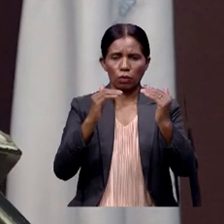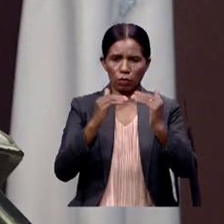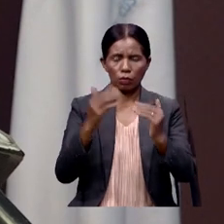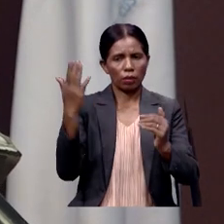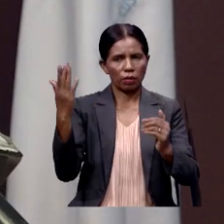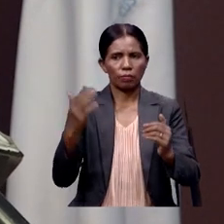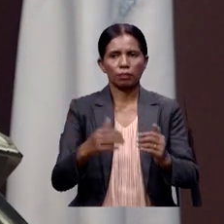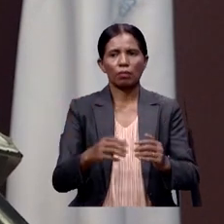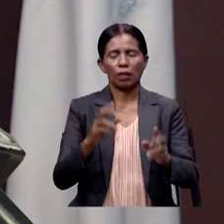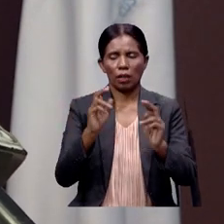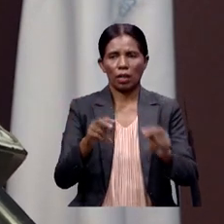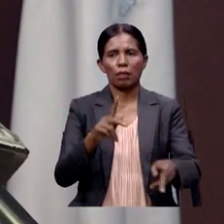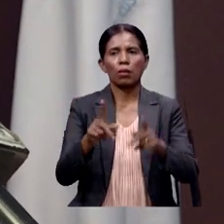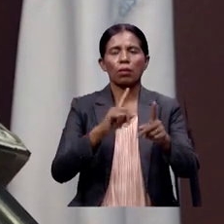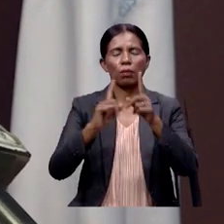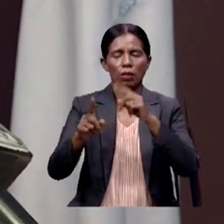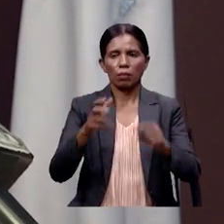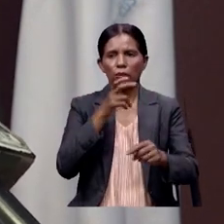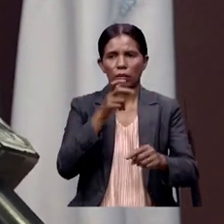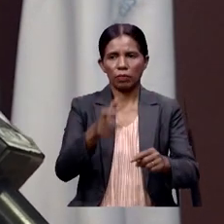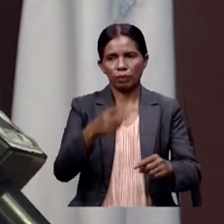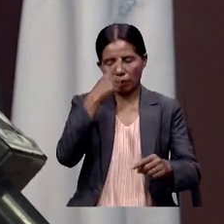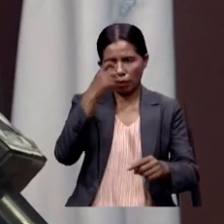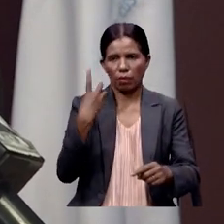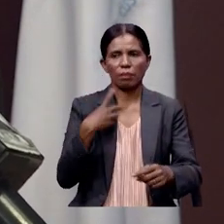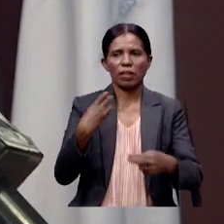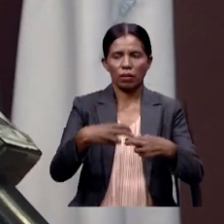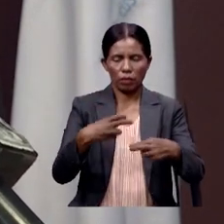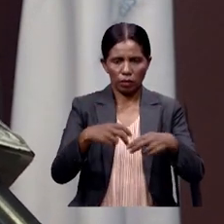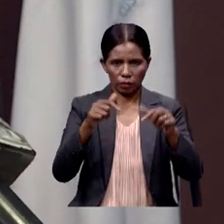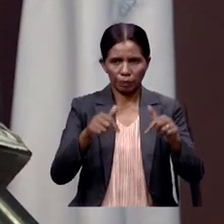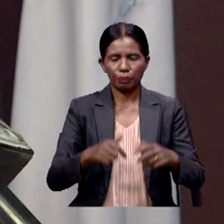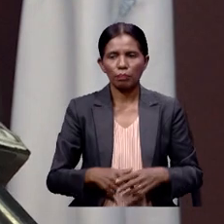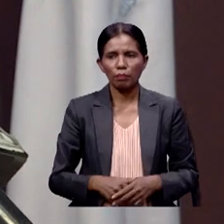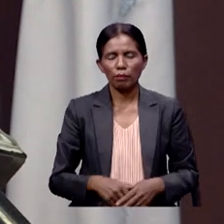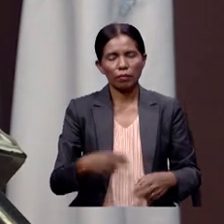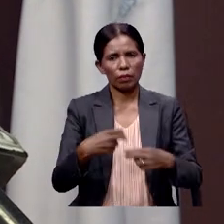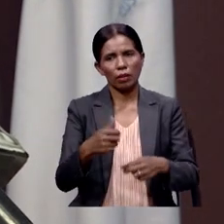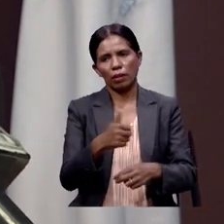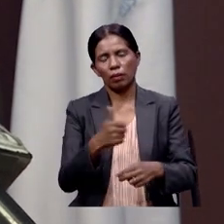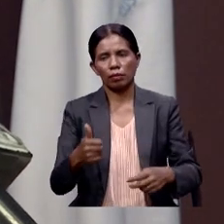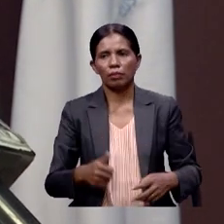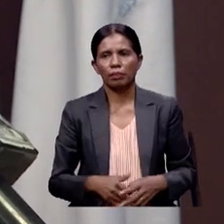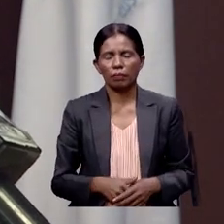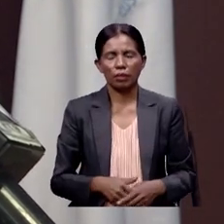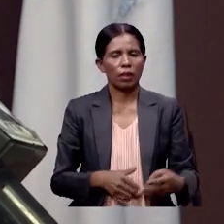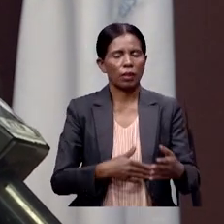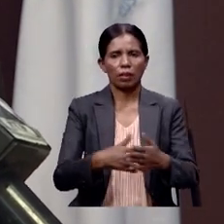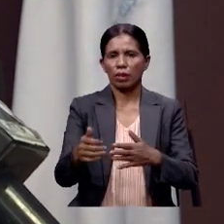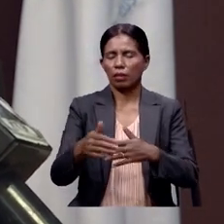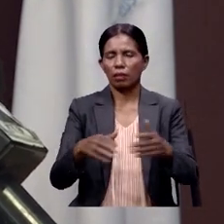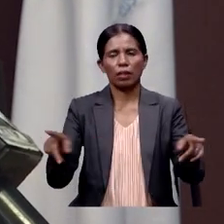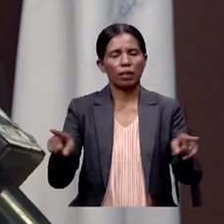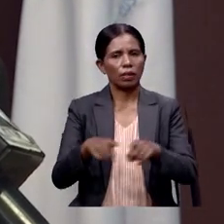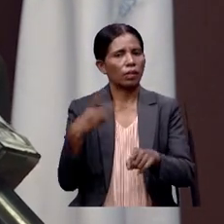é obrigatoriamente qual é o português. Da maneira que desafio da Macné. Desafio sim, logo. Da Laruma, nessa